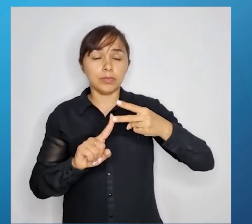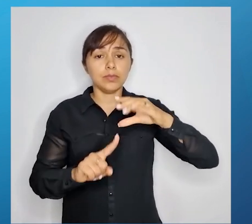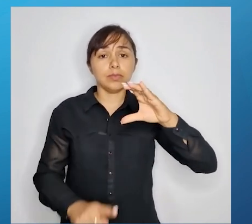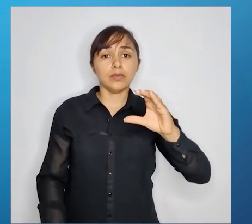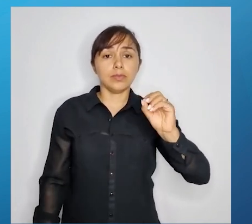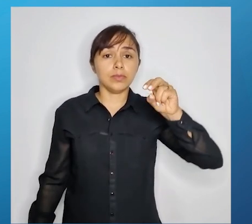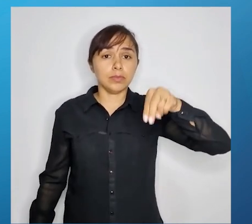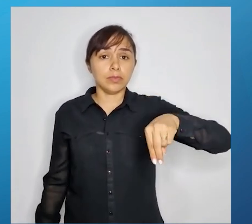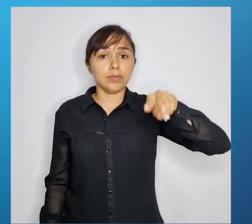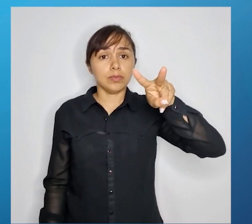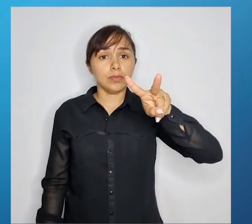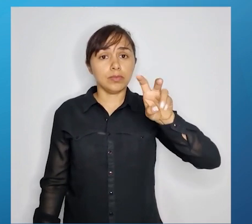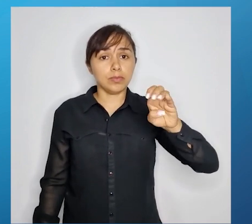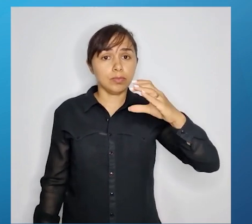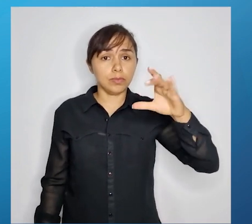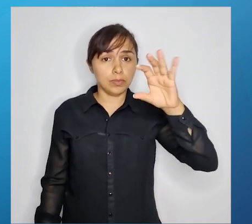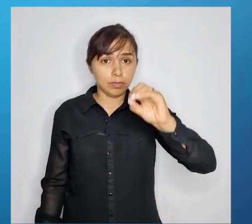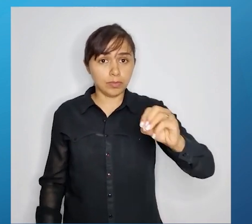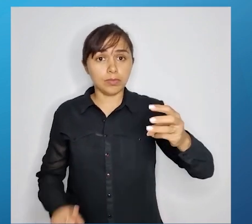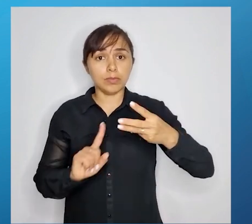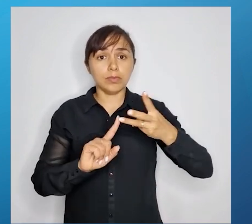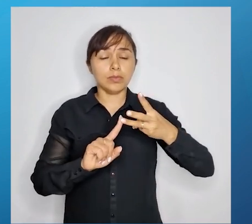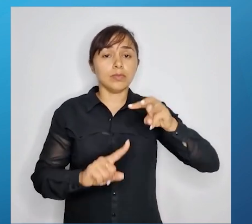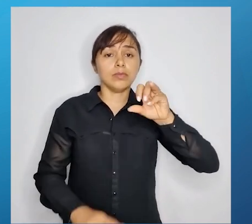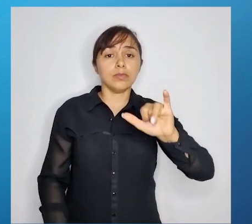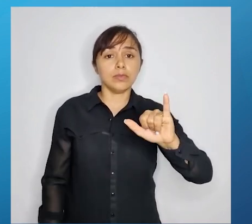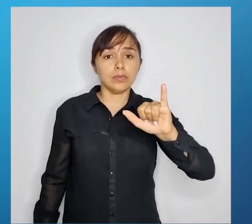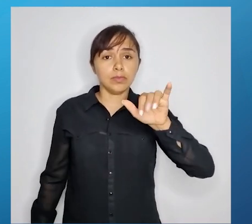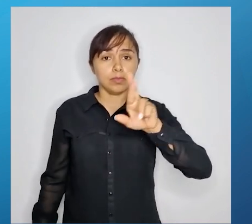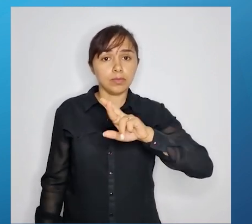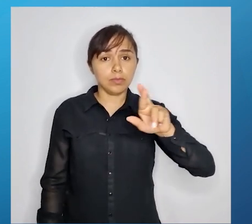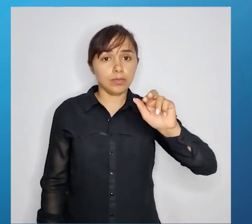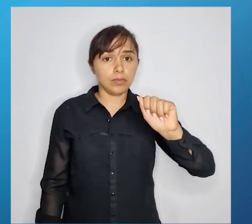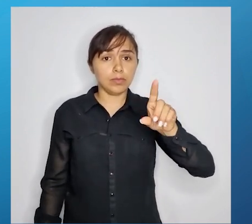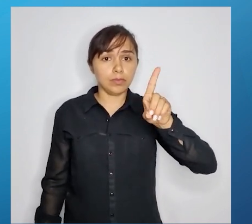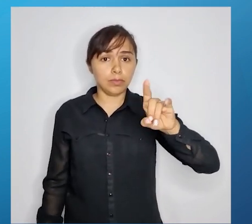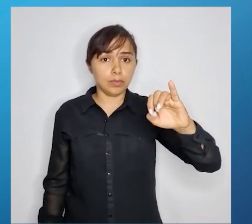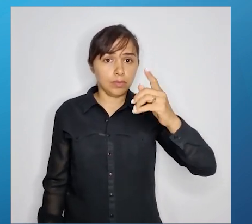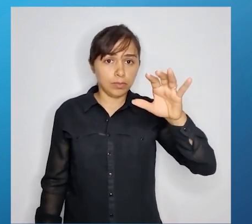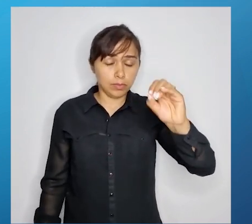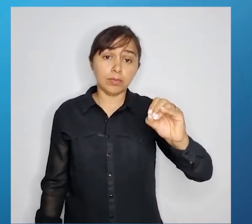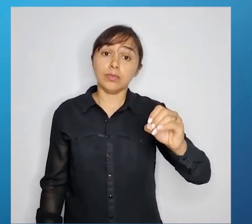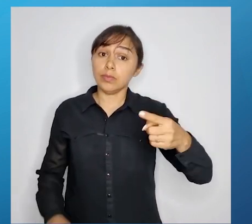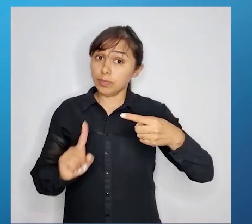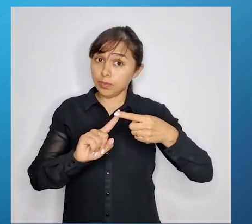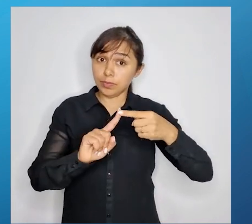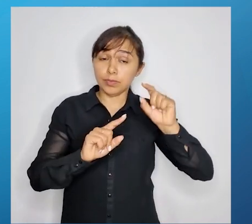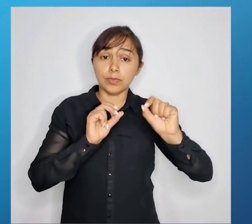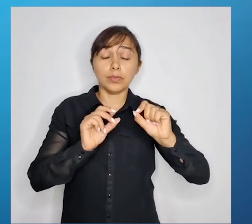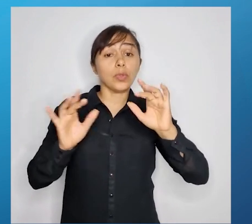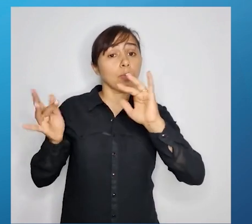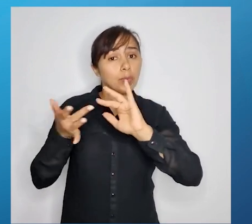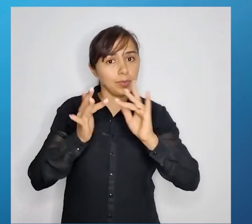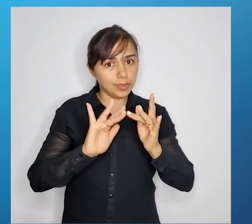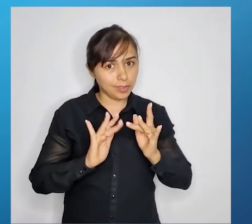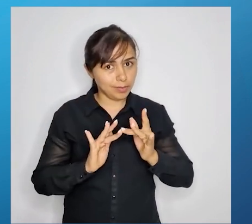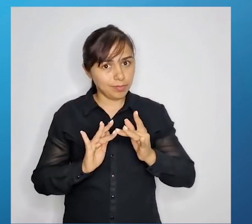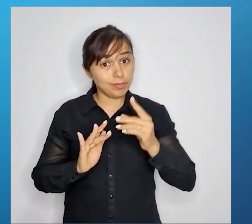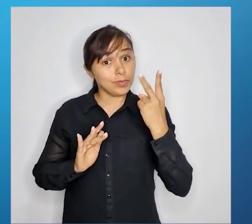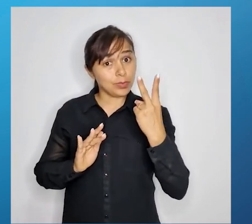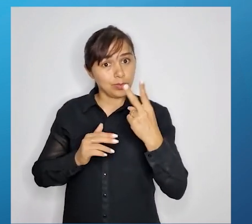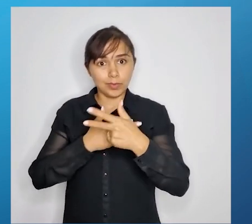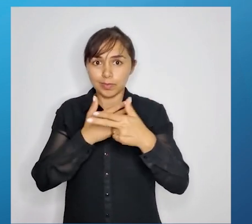irradiação. Na condução, nós temos o contato, acontece entre 2 sólidos, através do contato entre